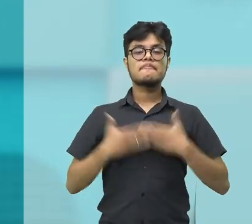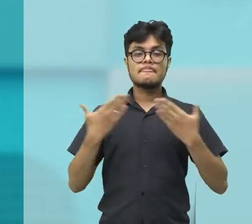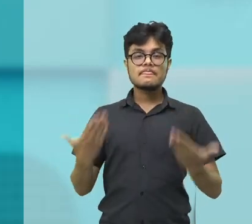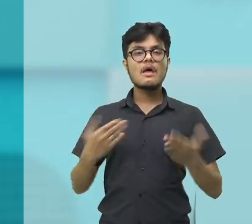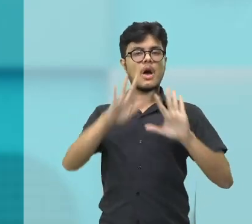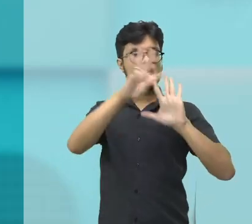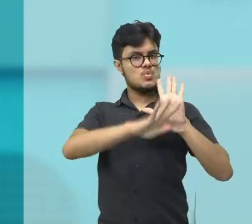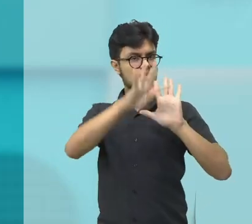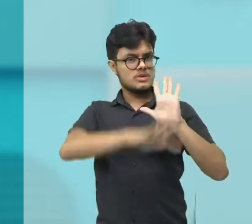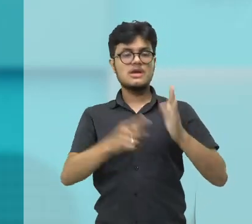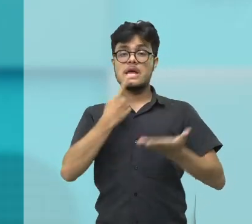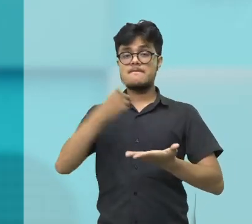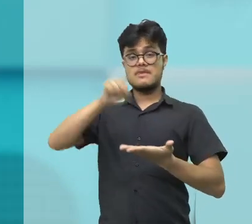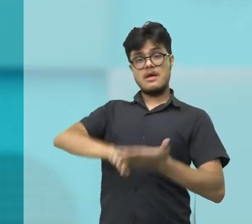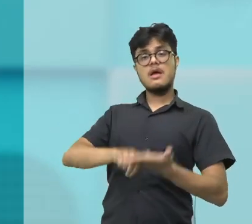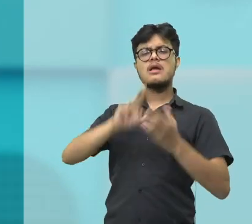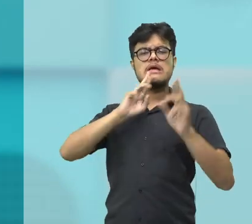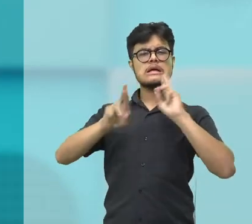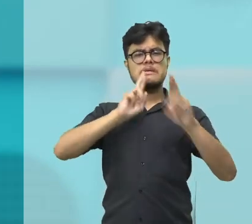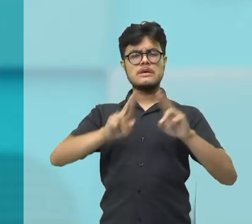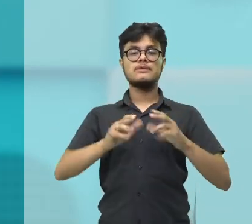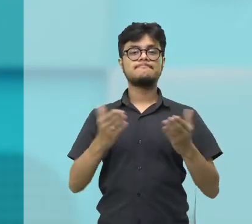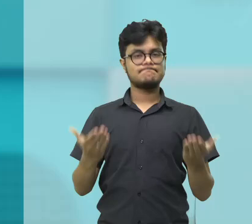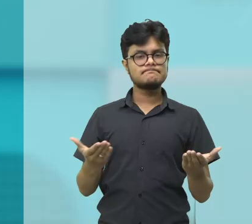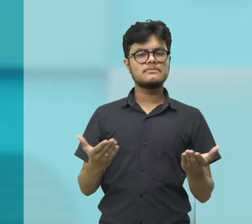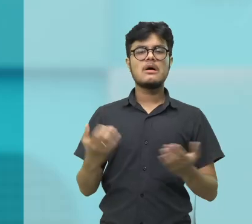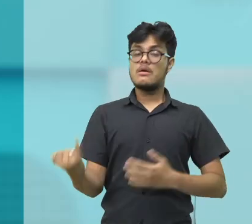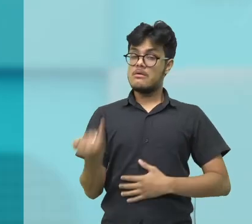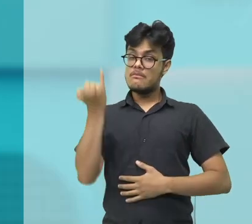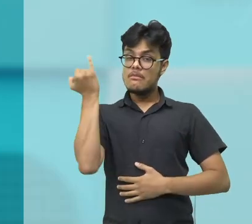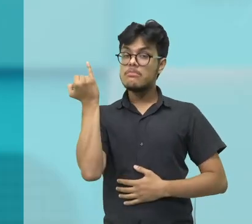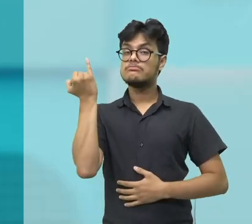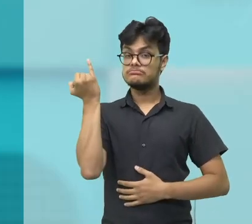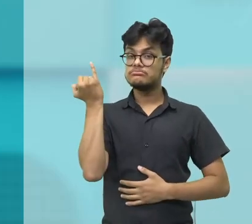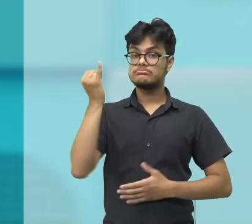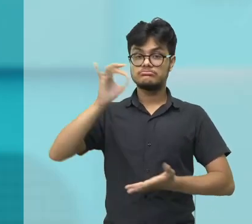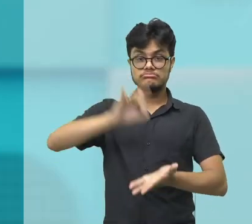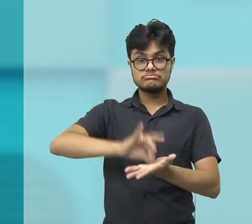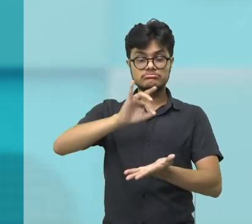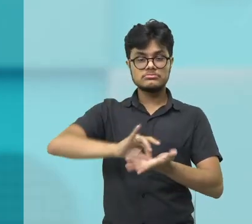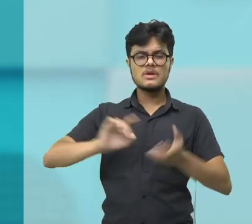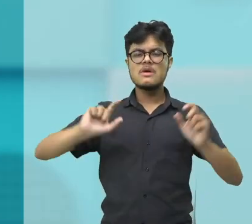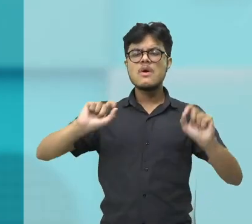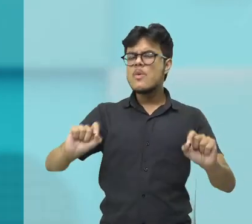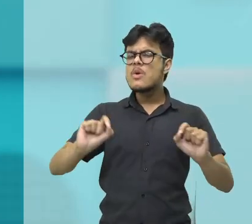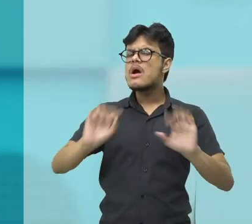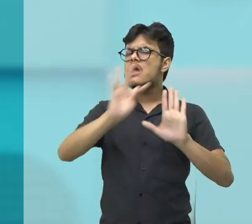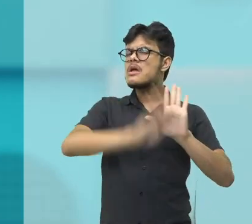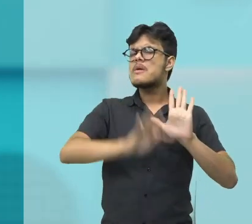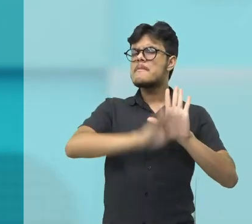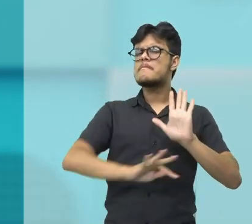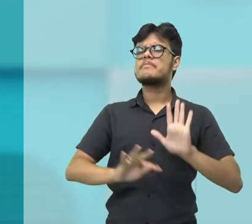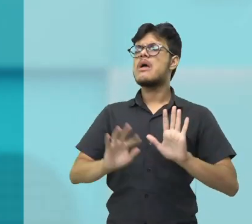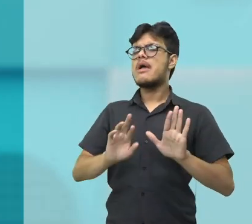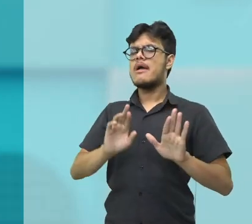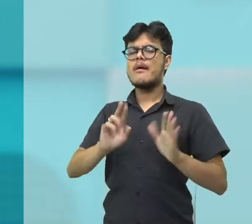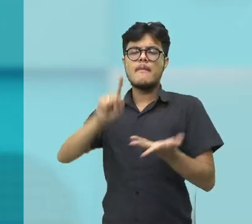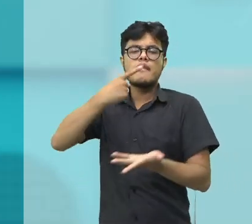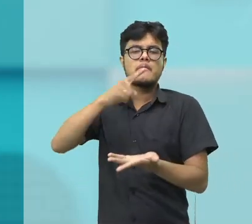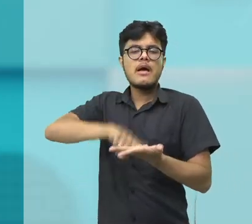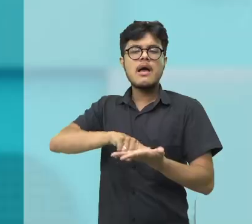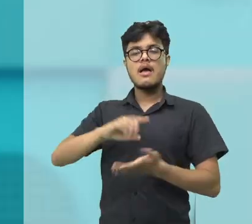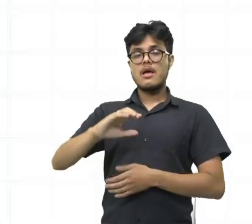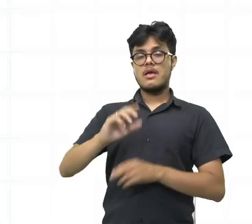fez uma carta de reclamação. Isso é muito importante. Vamos verificar o que é carta de